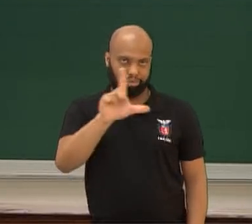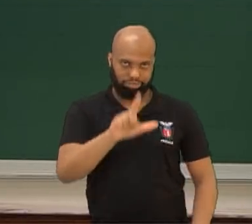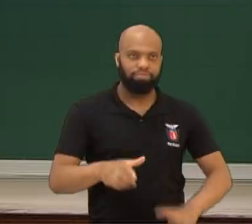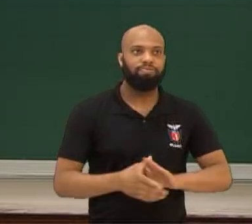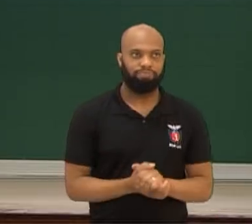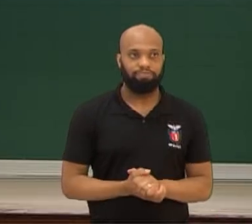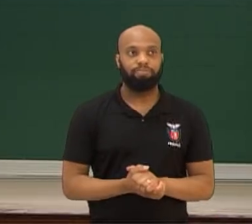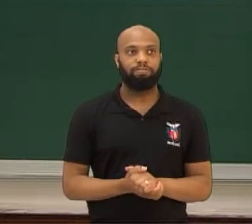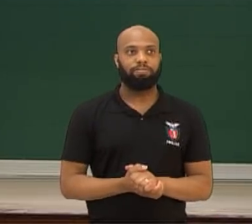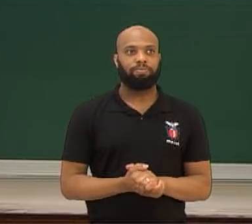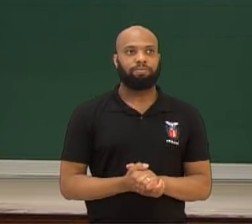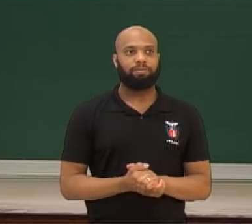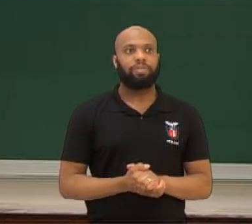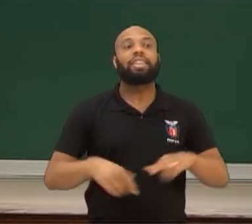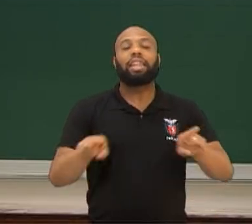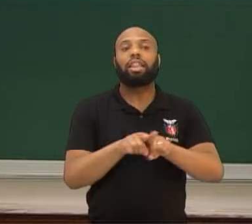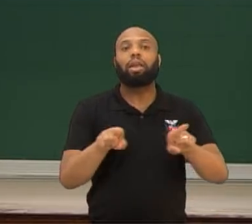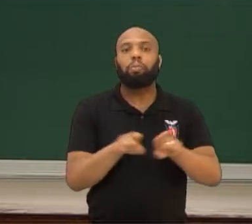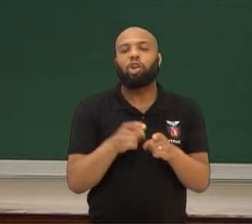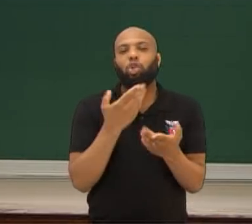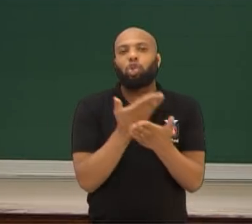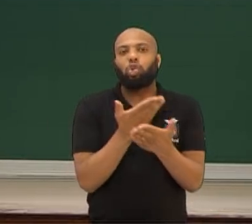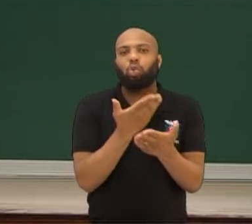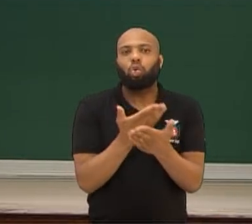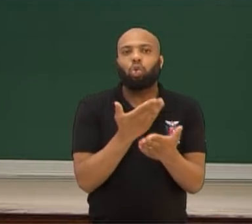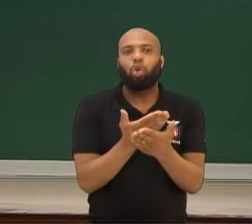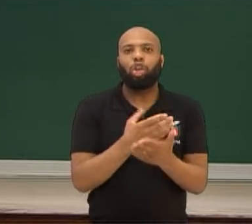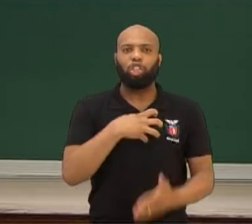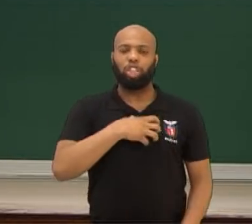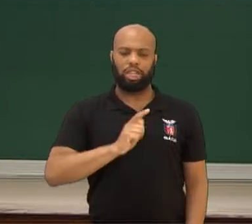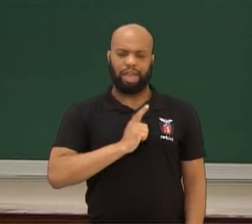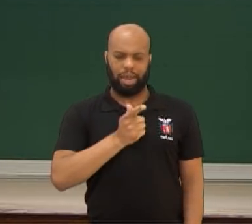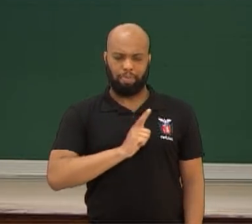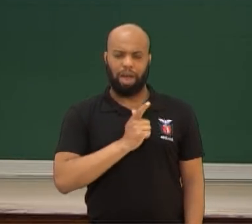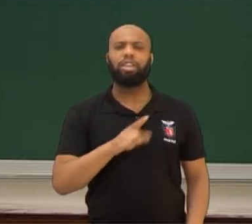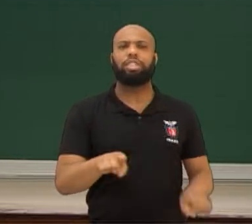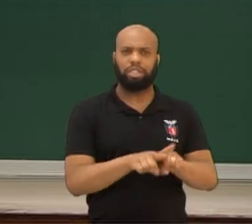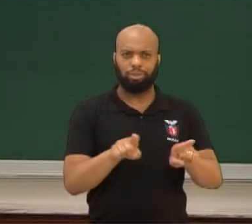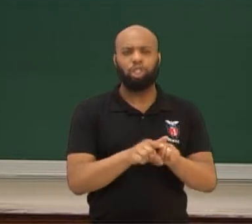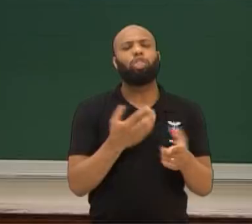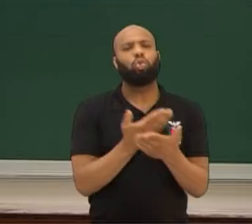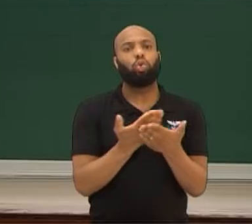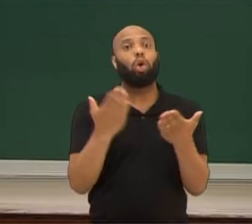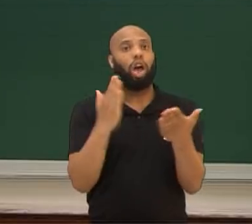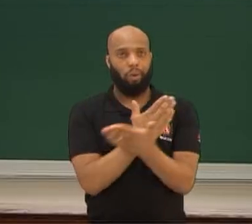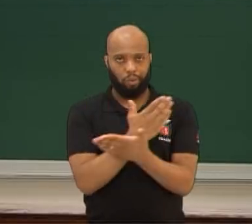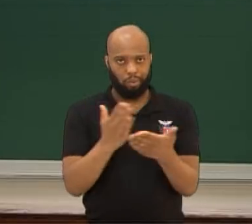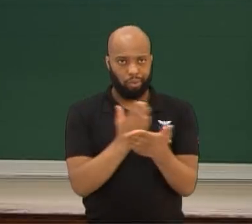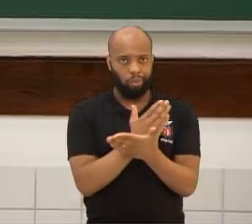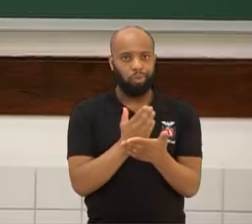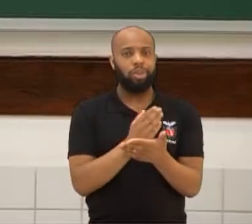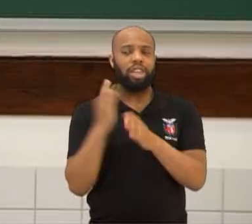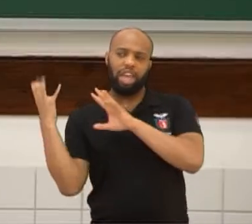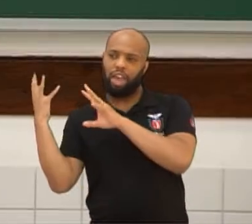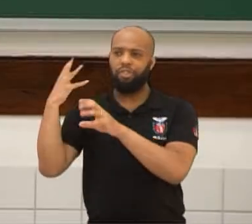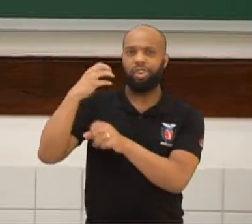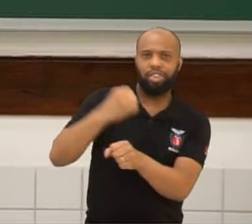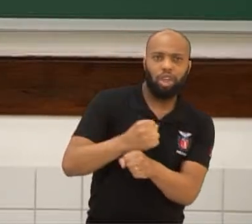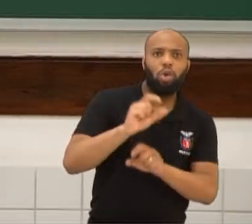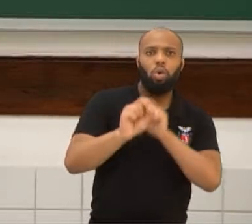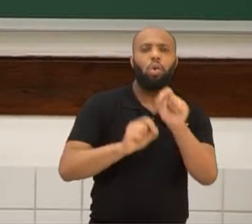romance, né? Também fizemos ali análise de alguns elementos gramaticais, né? Fizemos uma breve revisão ali